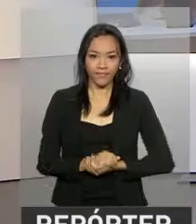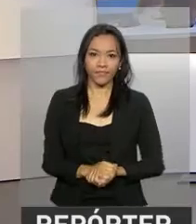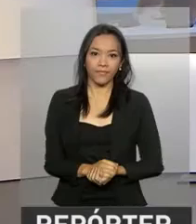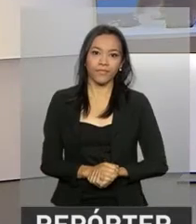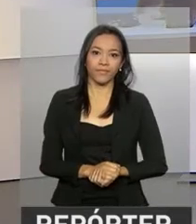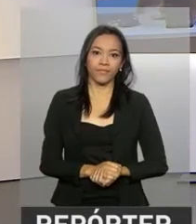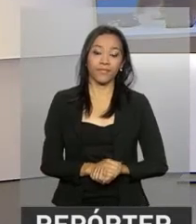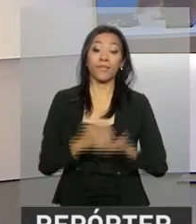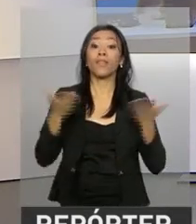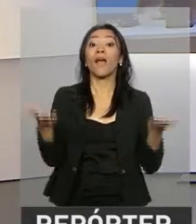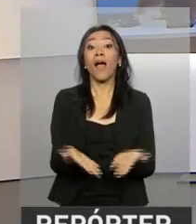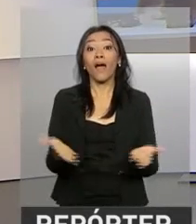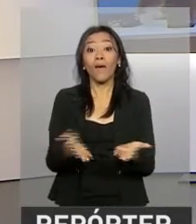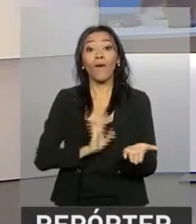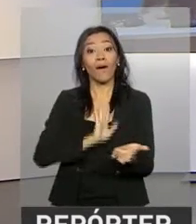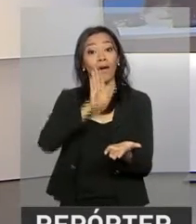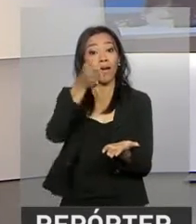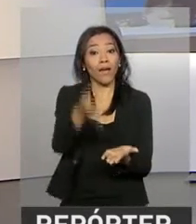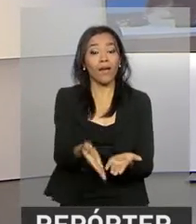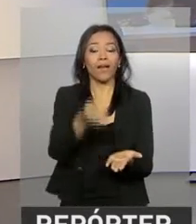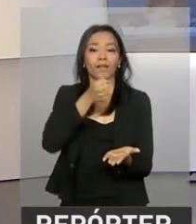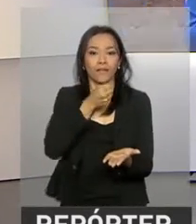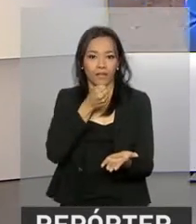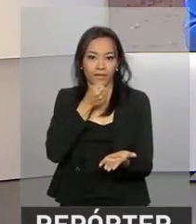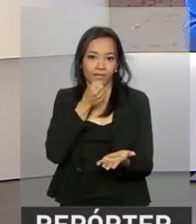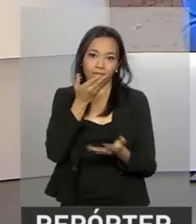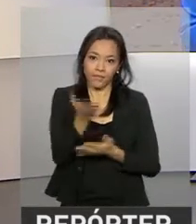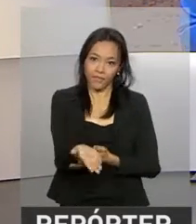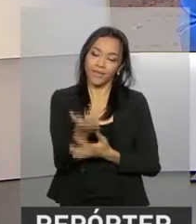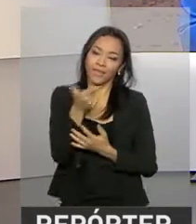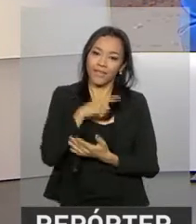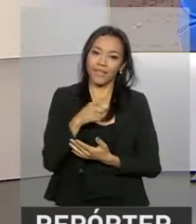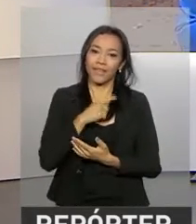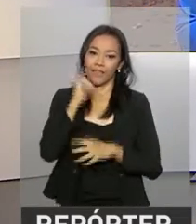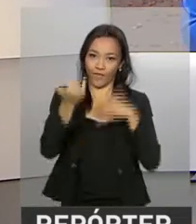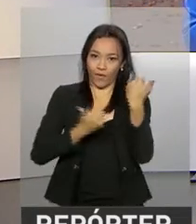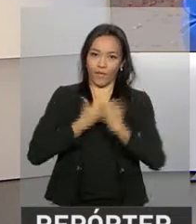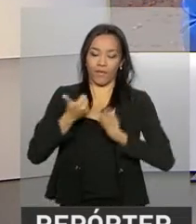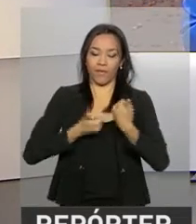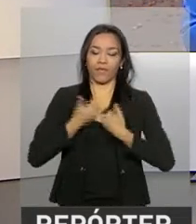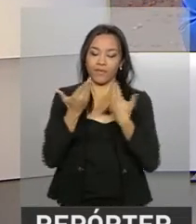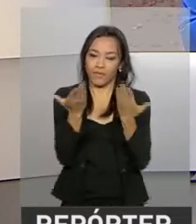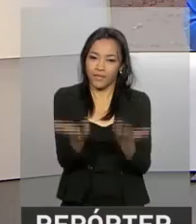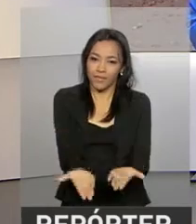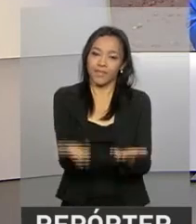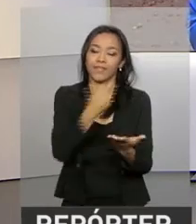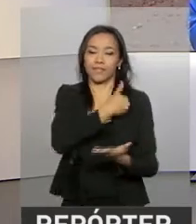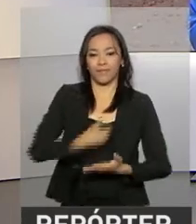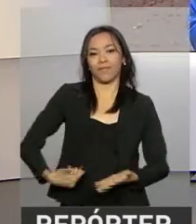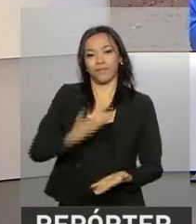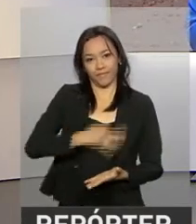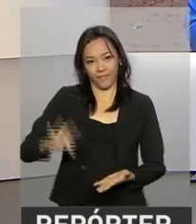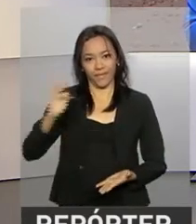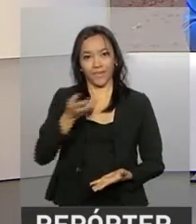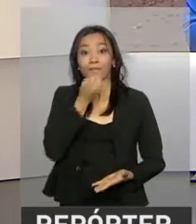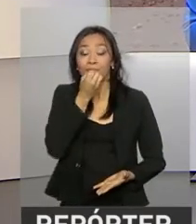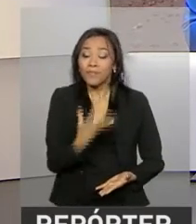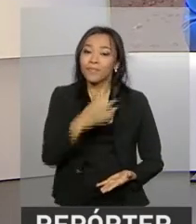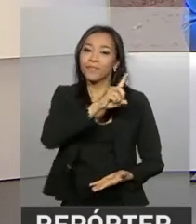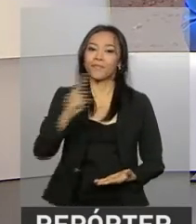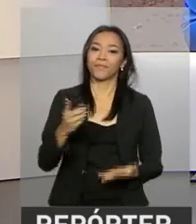federal. Vamos agora conversar então com a repórter Gabriela Noronha, que tem as informações para a gente do governo federal. Bom dia,